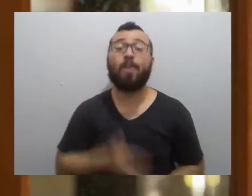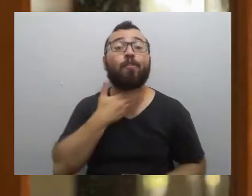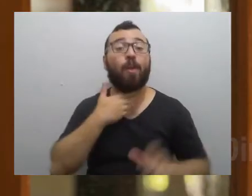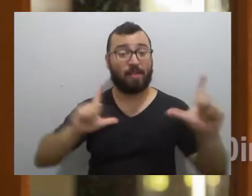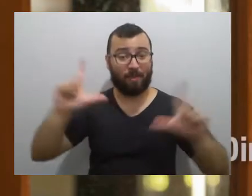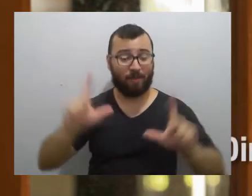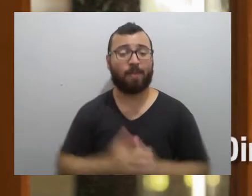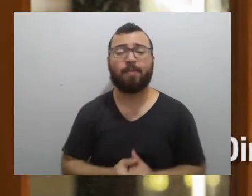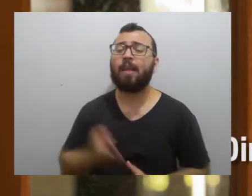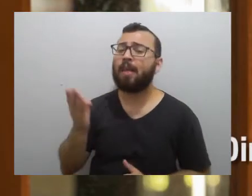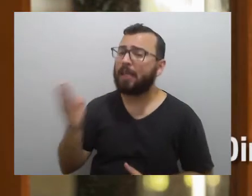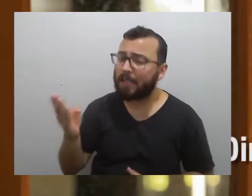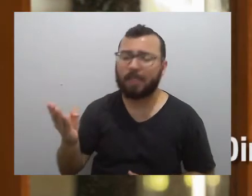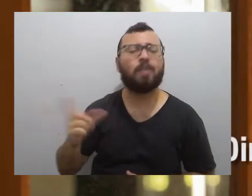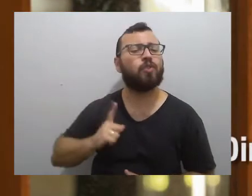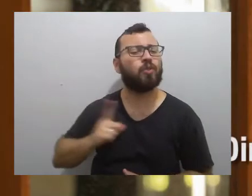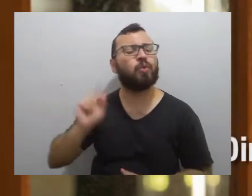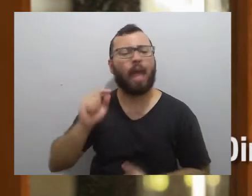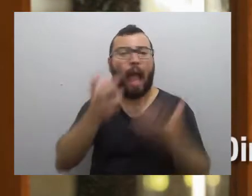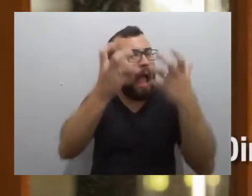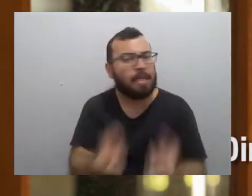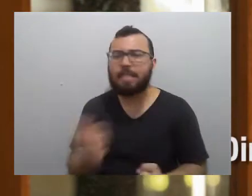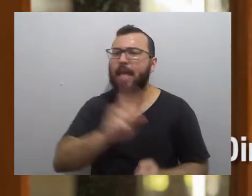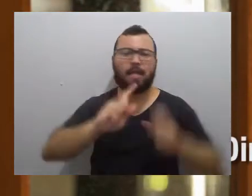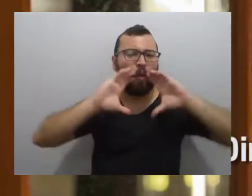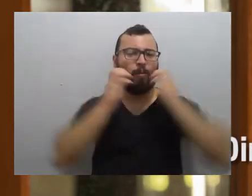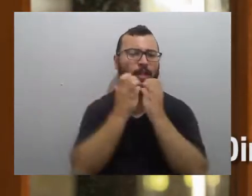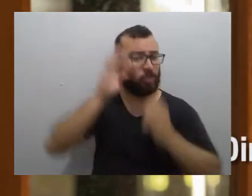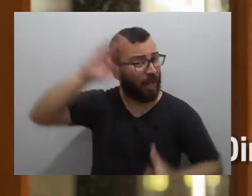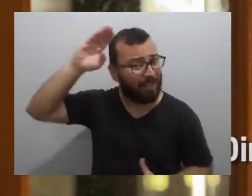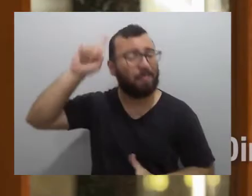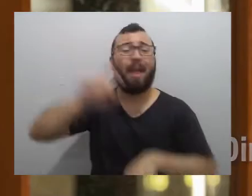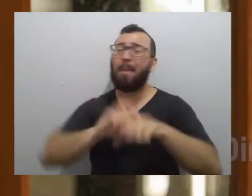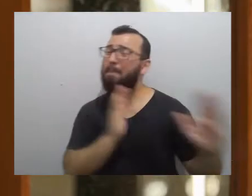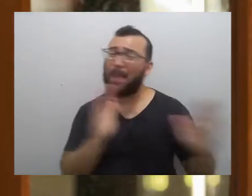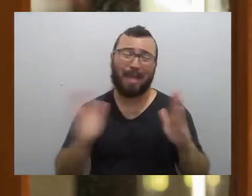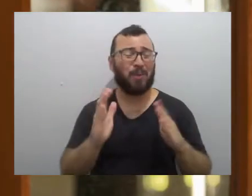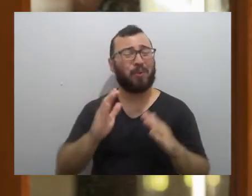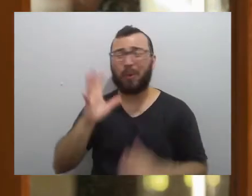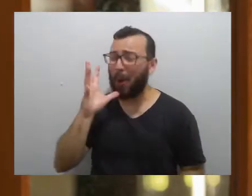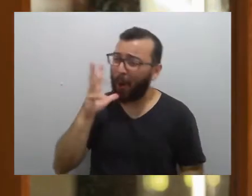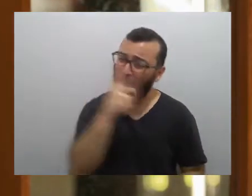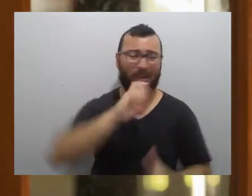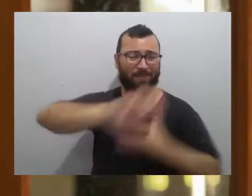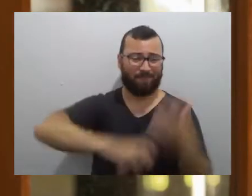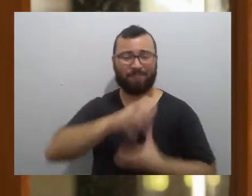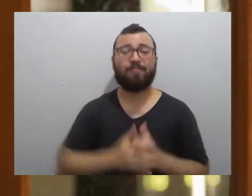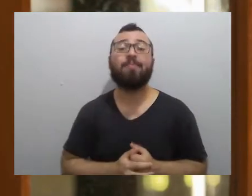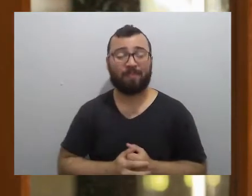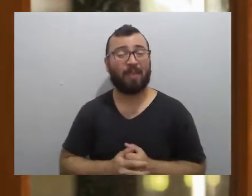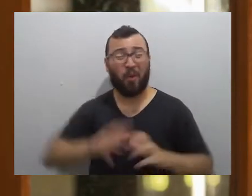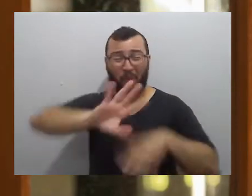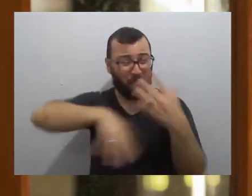ocupação da reitoria pelos estudantes vai incitar não só que a categoria estudantil, mas que se dissemine entre as